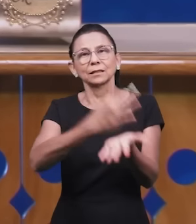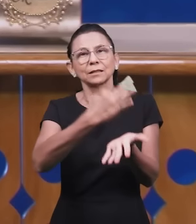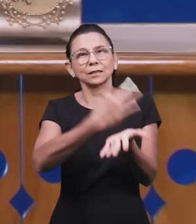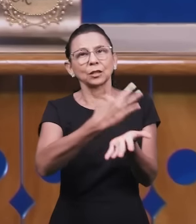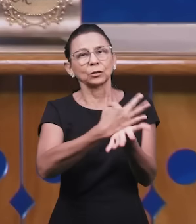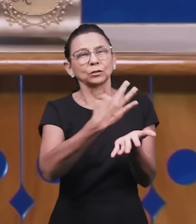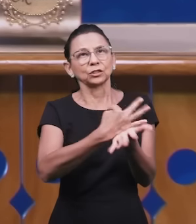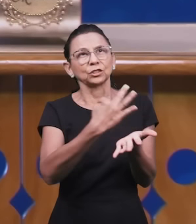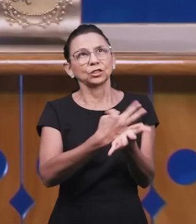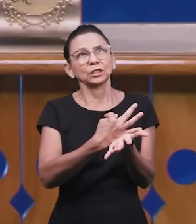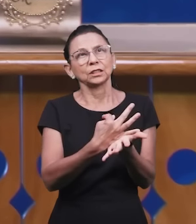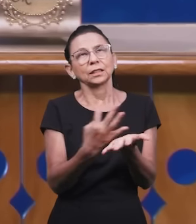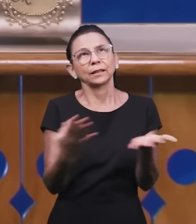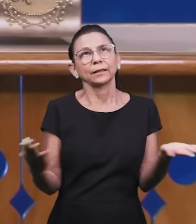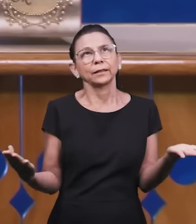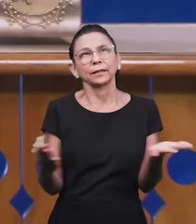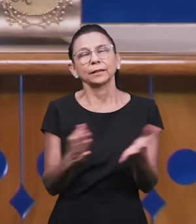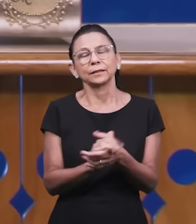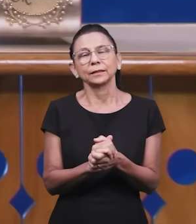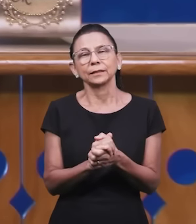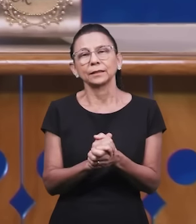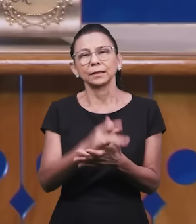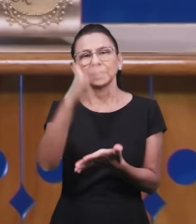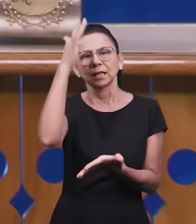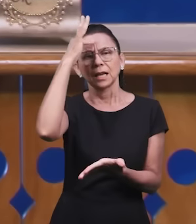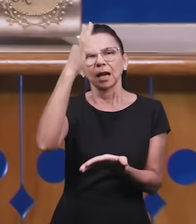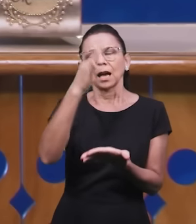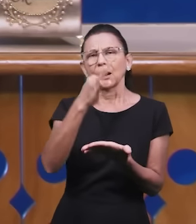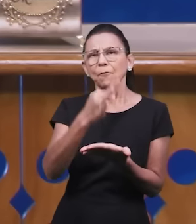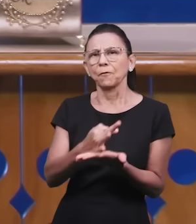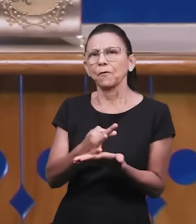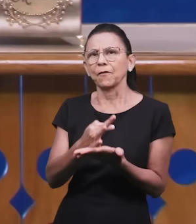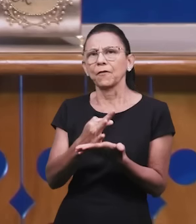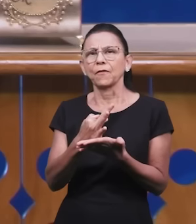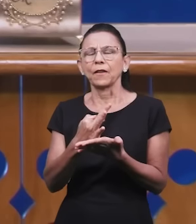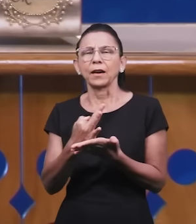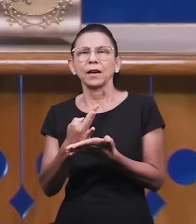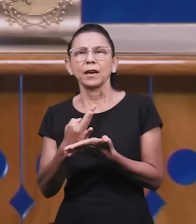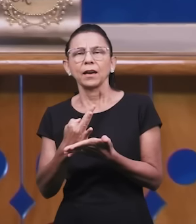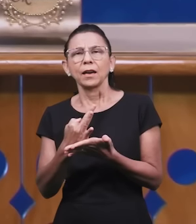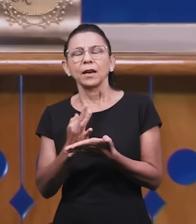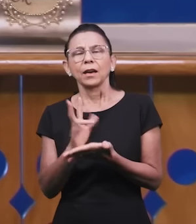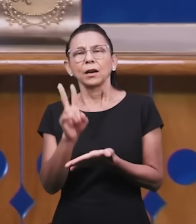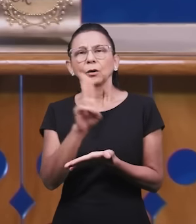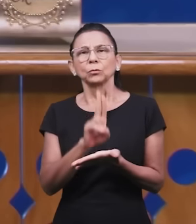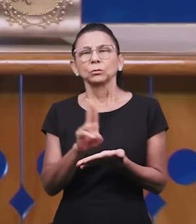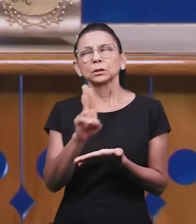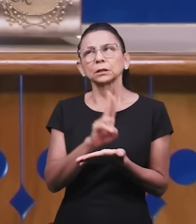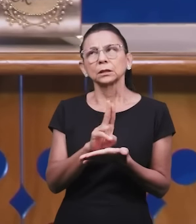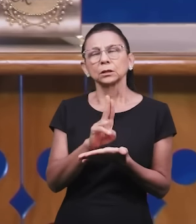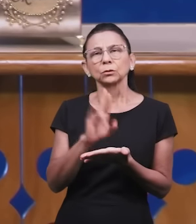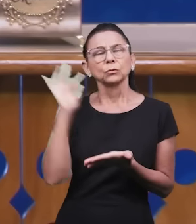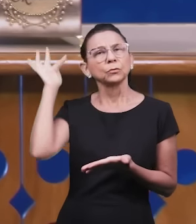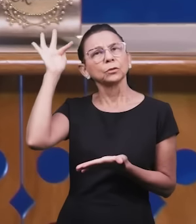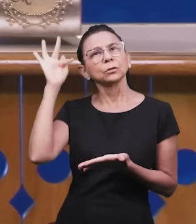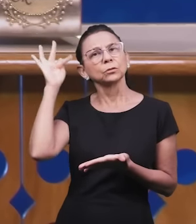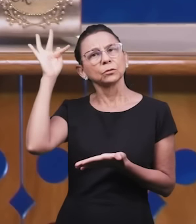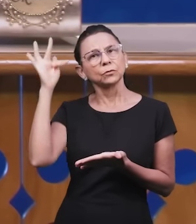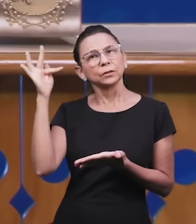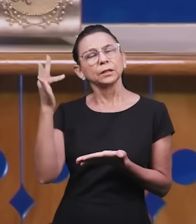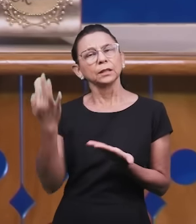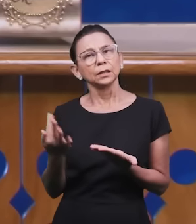uma sistematização da fé, ou seja, ela, usando as bases filosóficas, ela estabeleceu